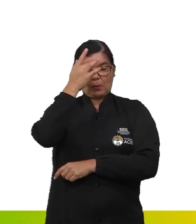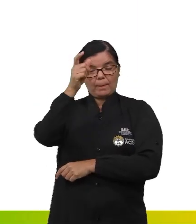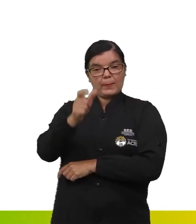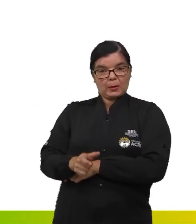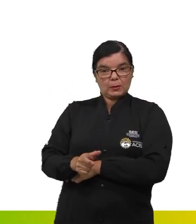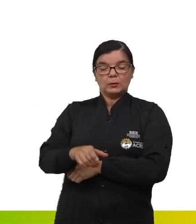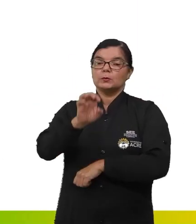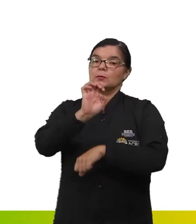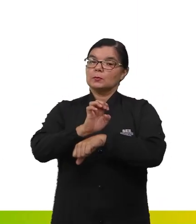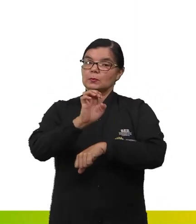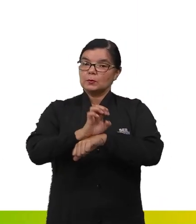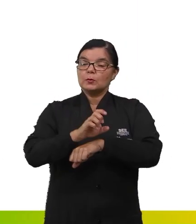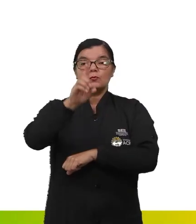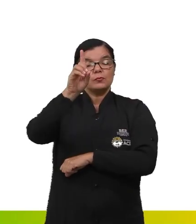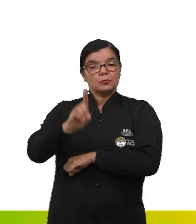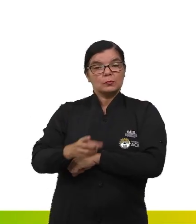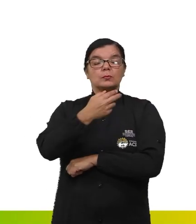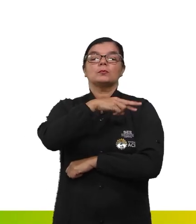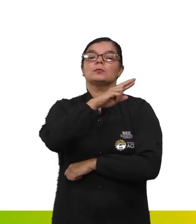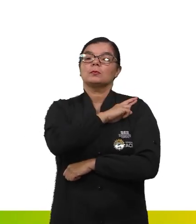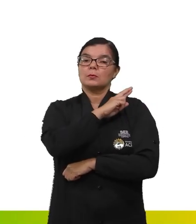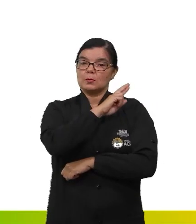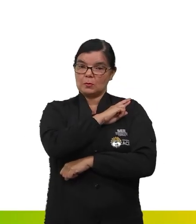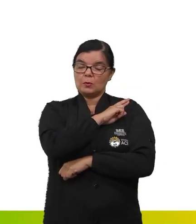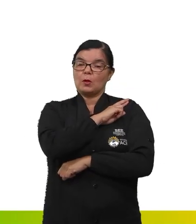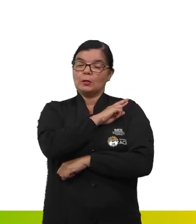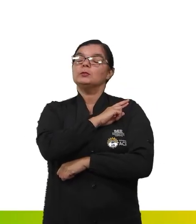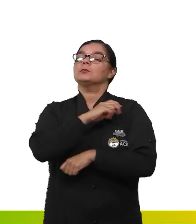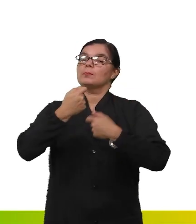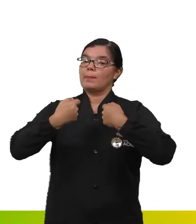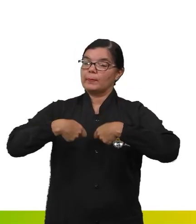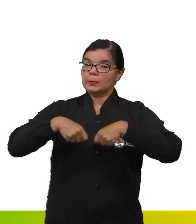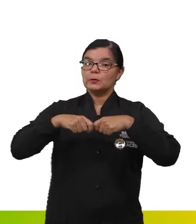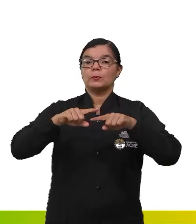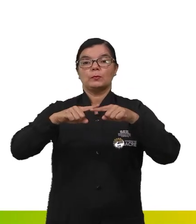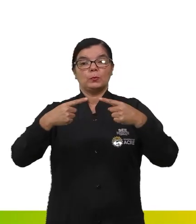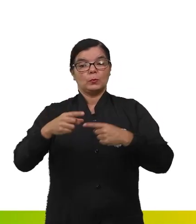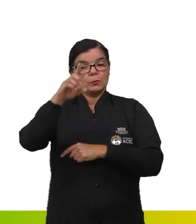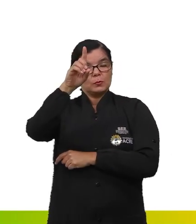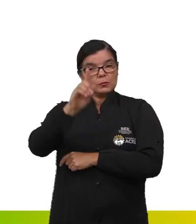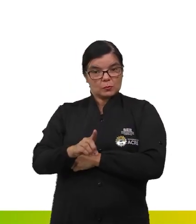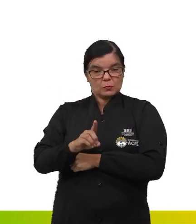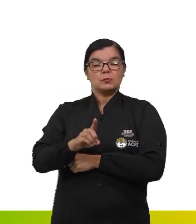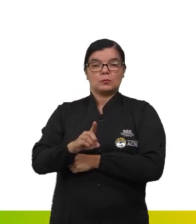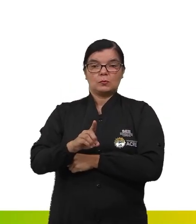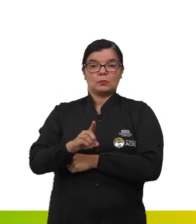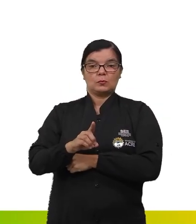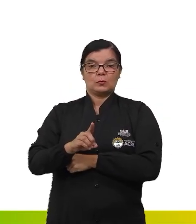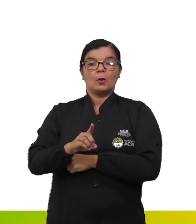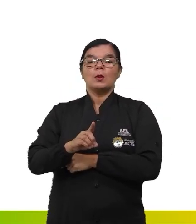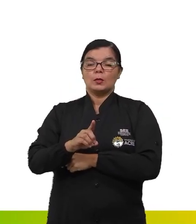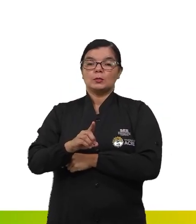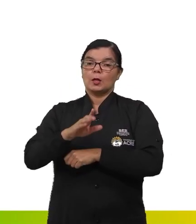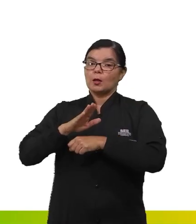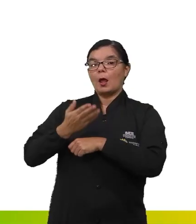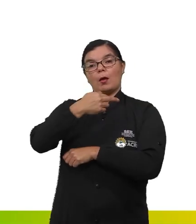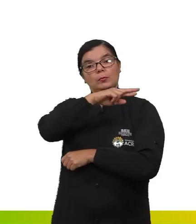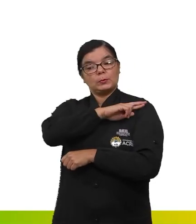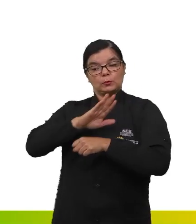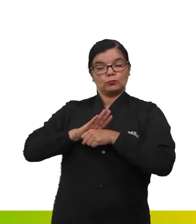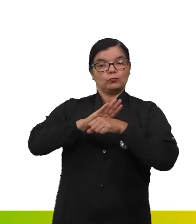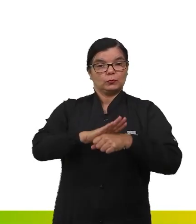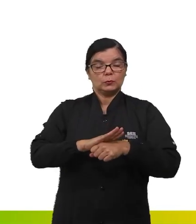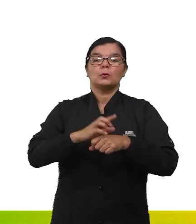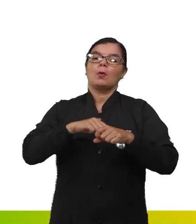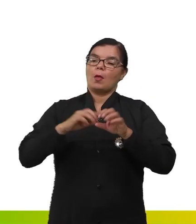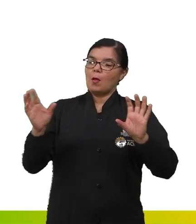perante ao Estado. Direitos e deveres são indissociáveis, pois o direito de um implica na obrigação do outro.